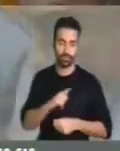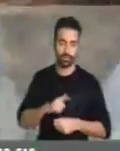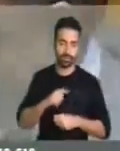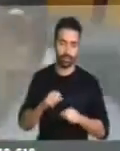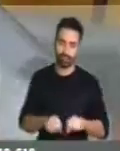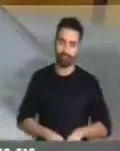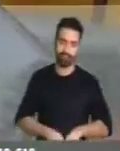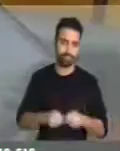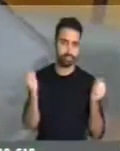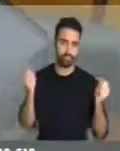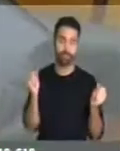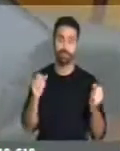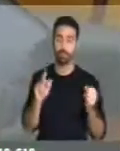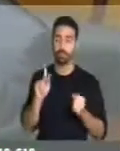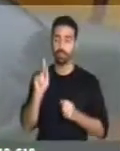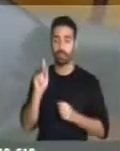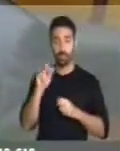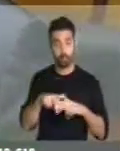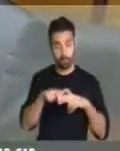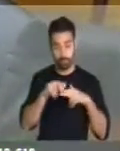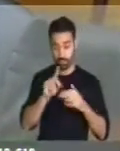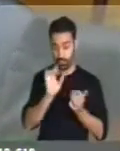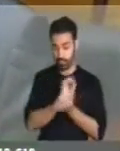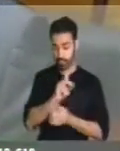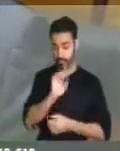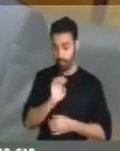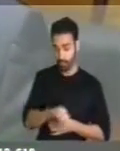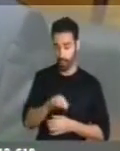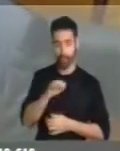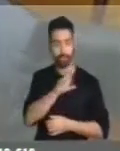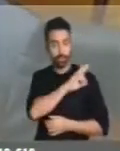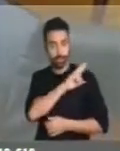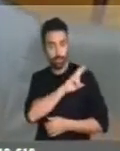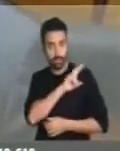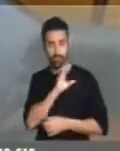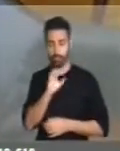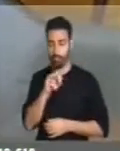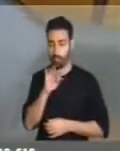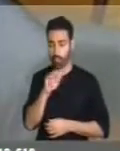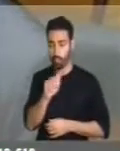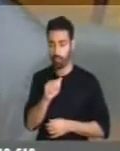feito na Petrobras. Portanto, Democratas, com muita responsabilidade nas contas públicas do Brasil,